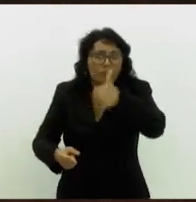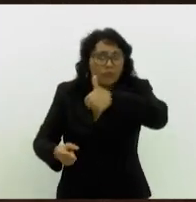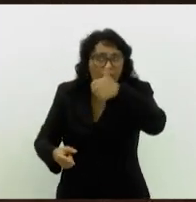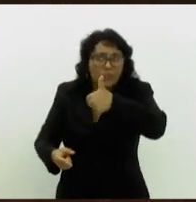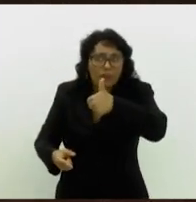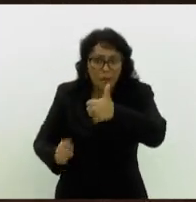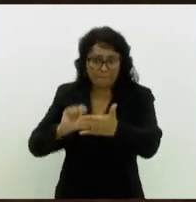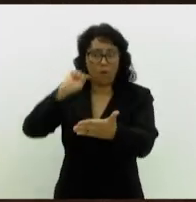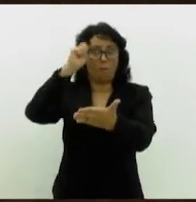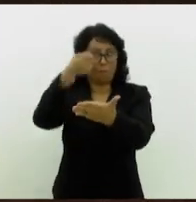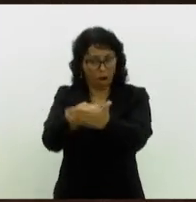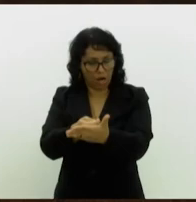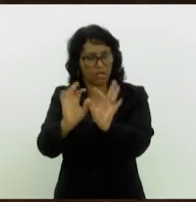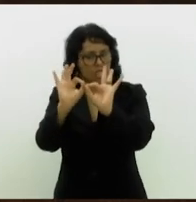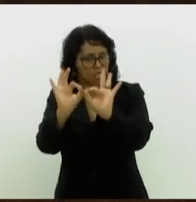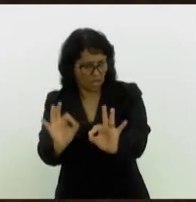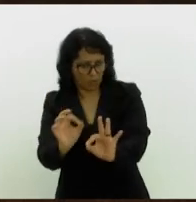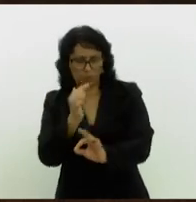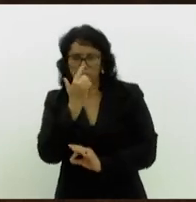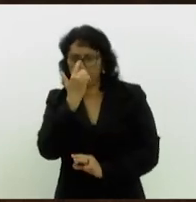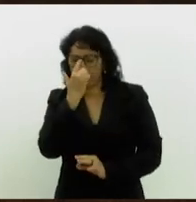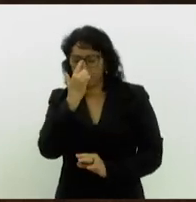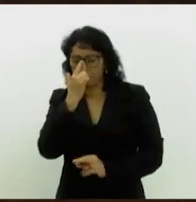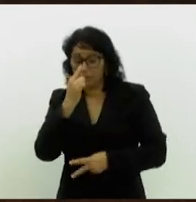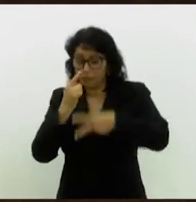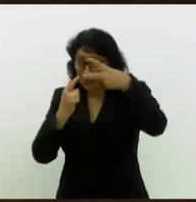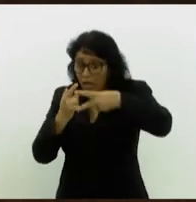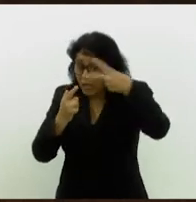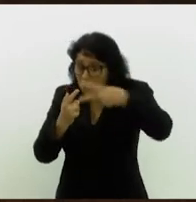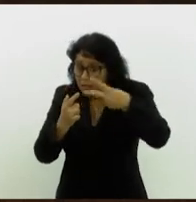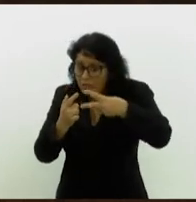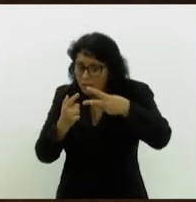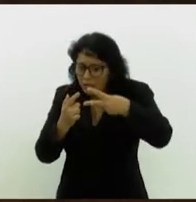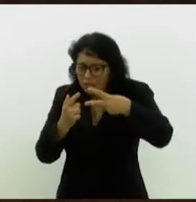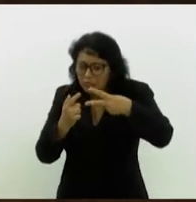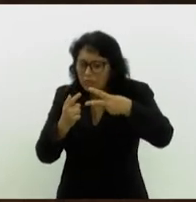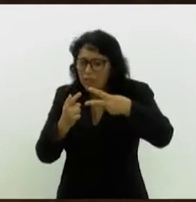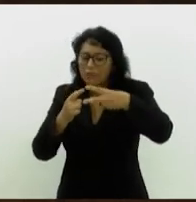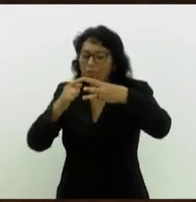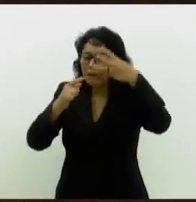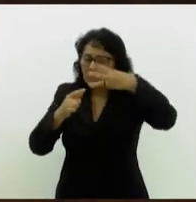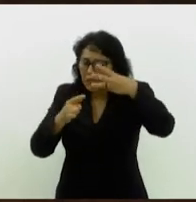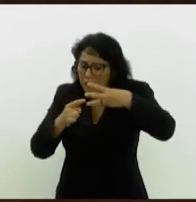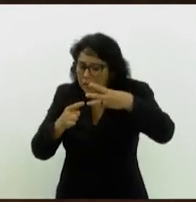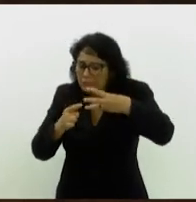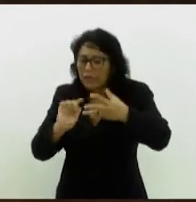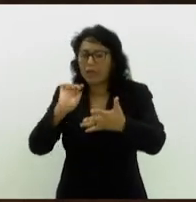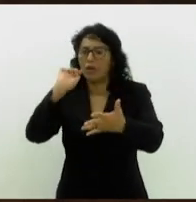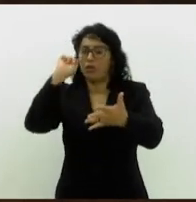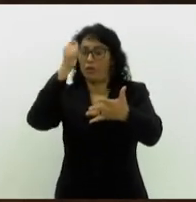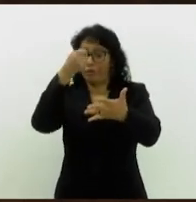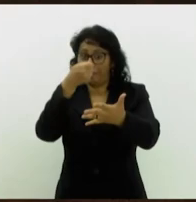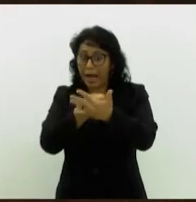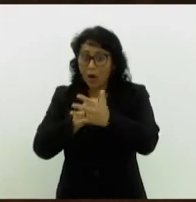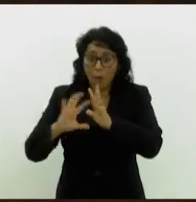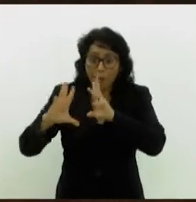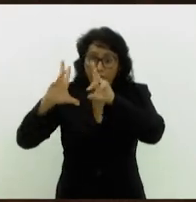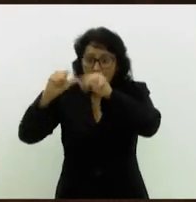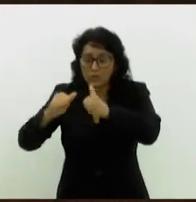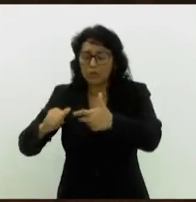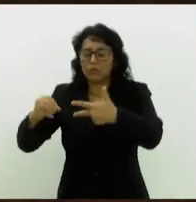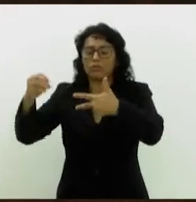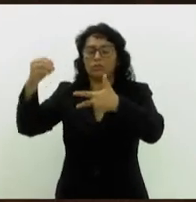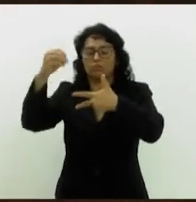foi paga a segunda e a terceira foram pagas por todos os poderes